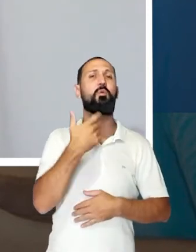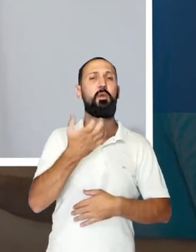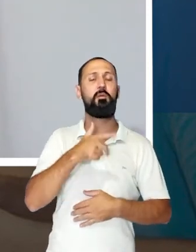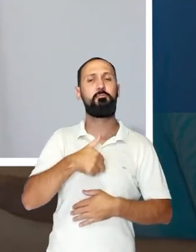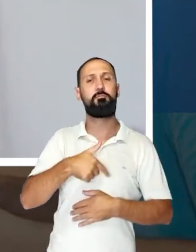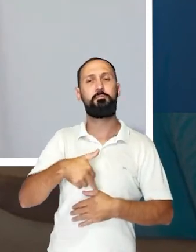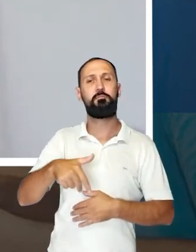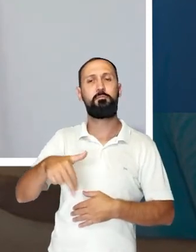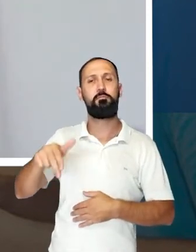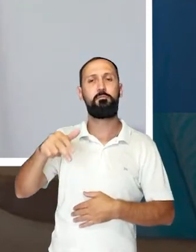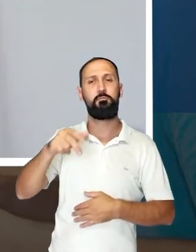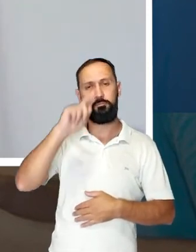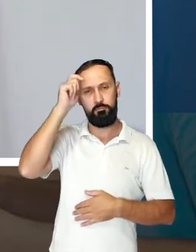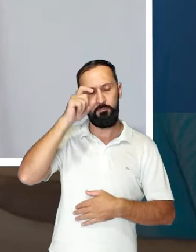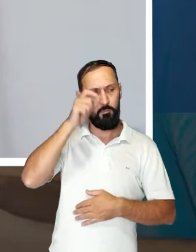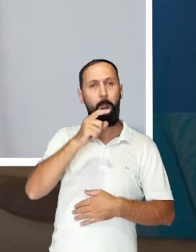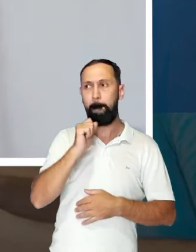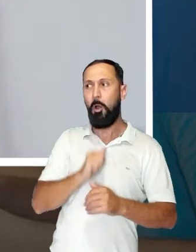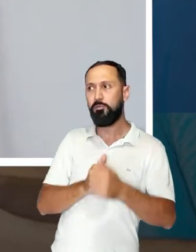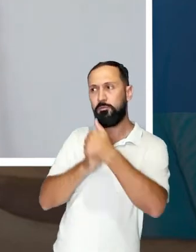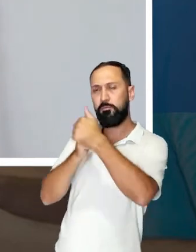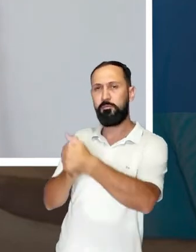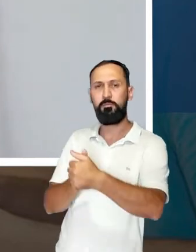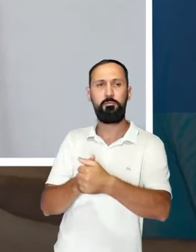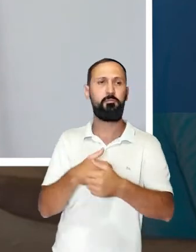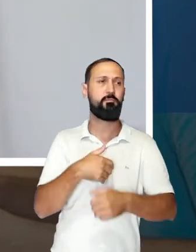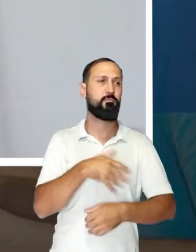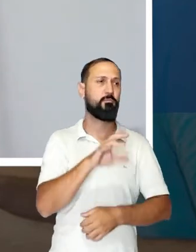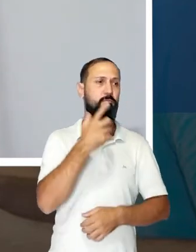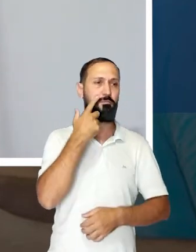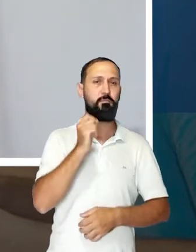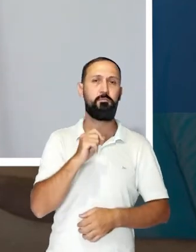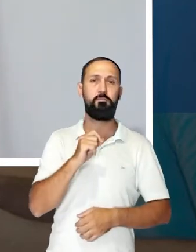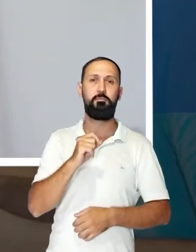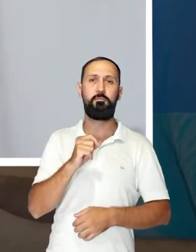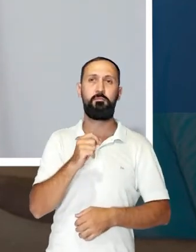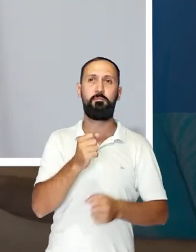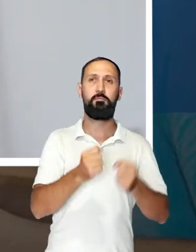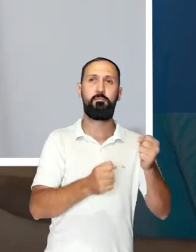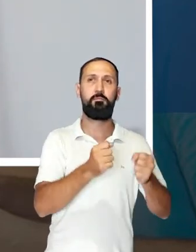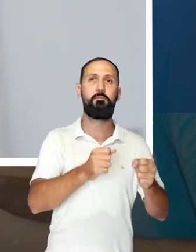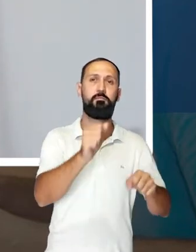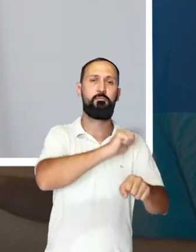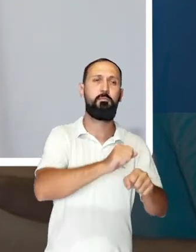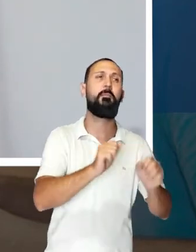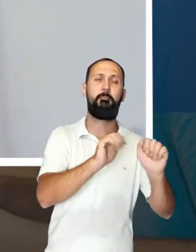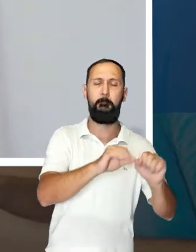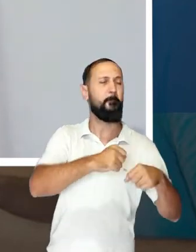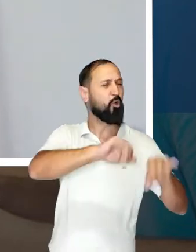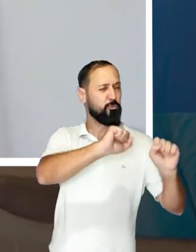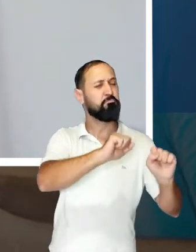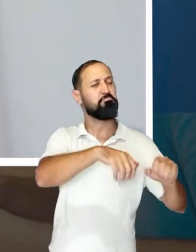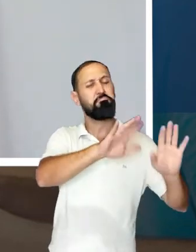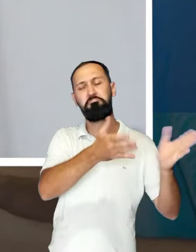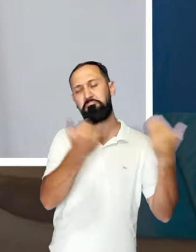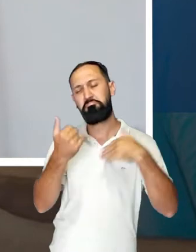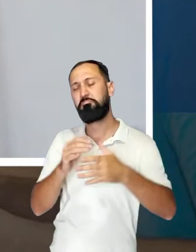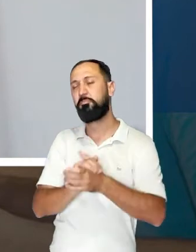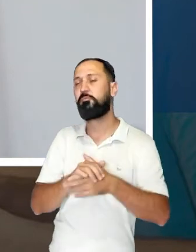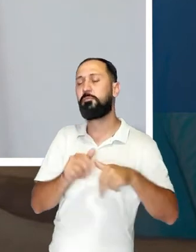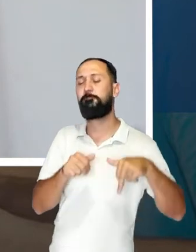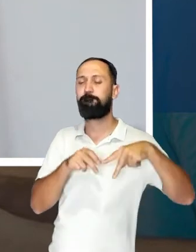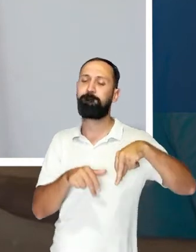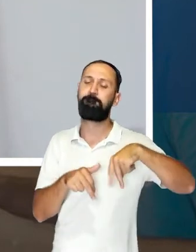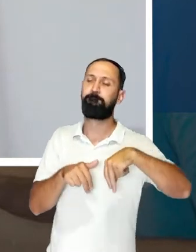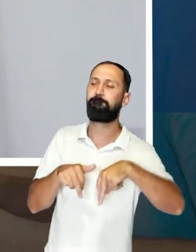amigo, mas hoje eu vou a pé, falou Sherlock. Posso acompanhá-lo? Deixei meu caleche para uma limpeza geral. Pode? E